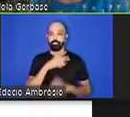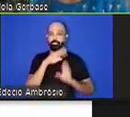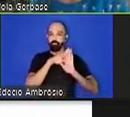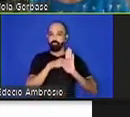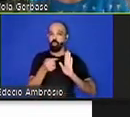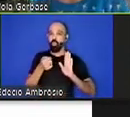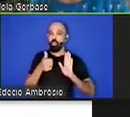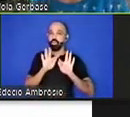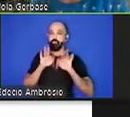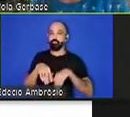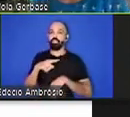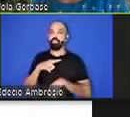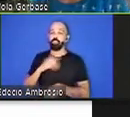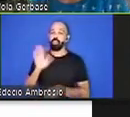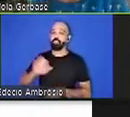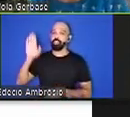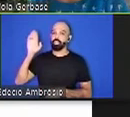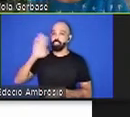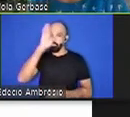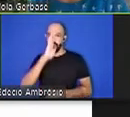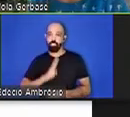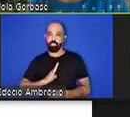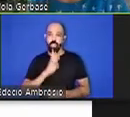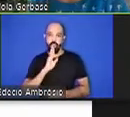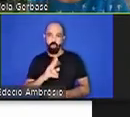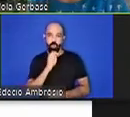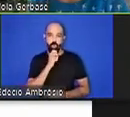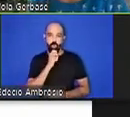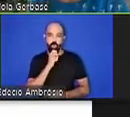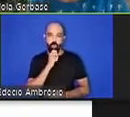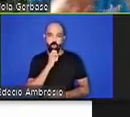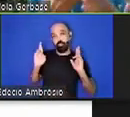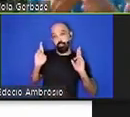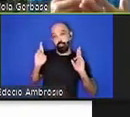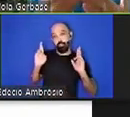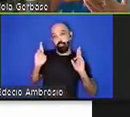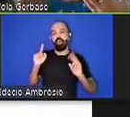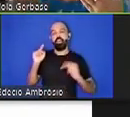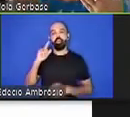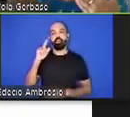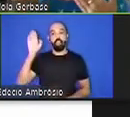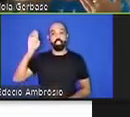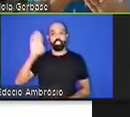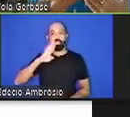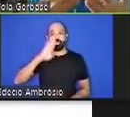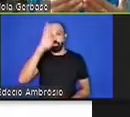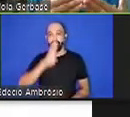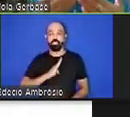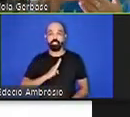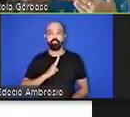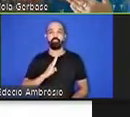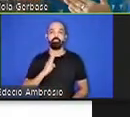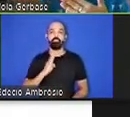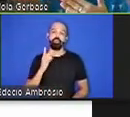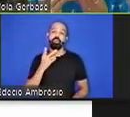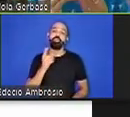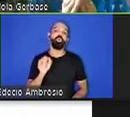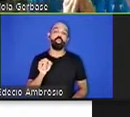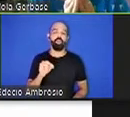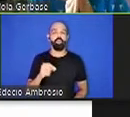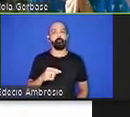temos candidatos brasileiros, mas não temos resultados, estamos na torcida para que candidatos brasileiros, eu digo, projetos que